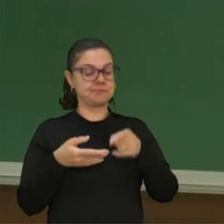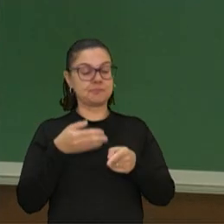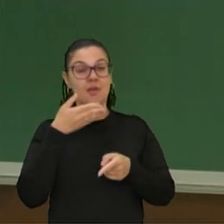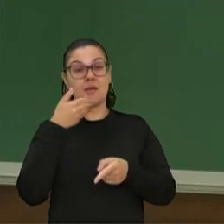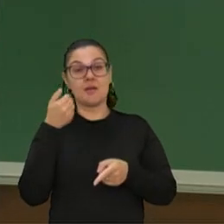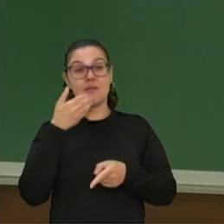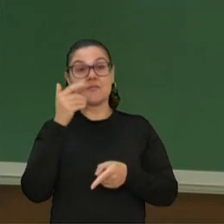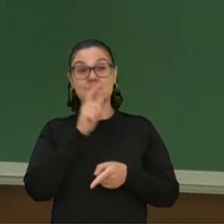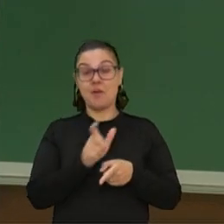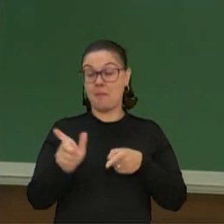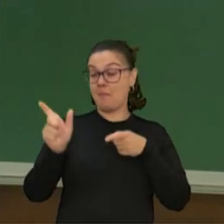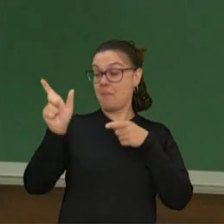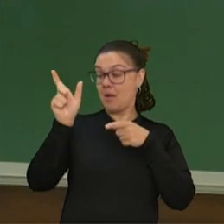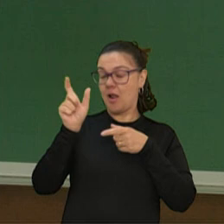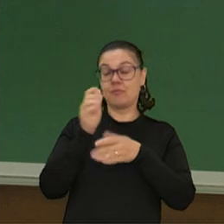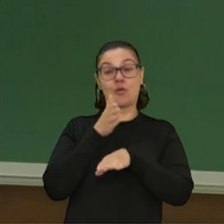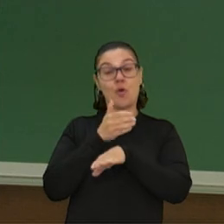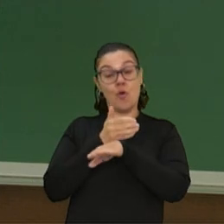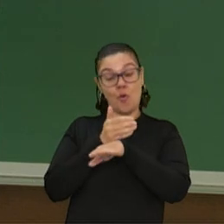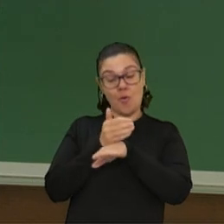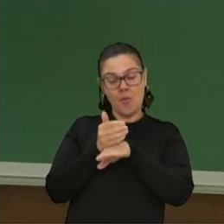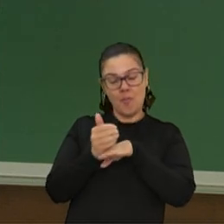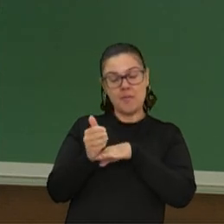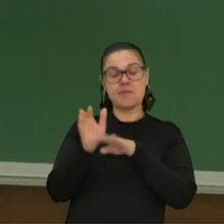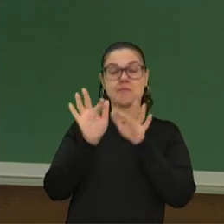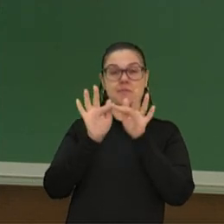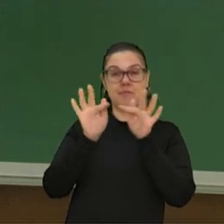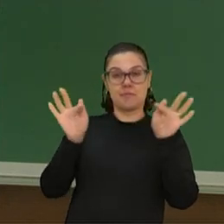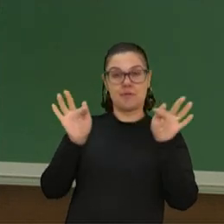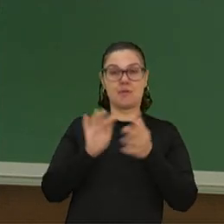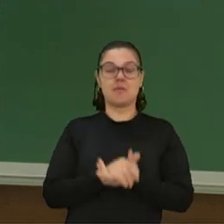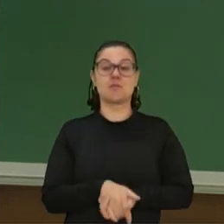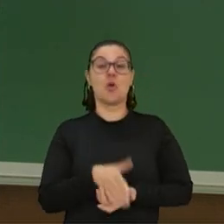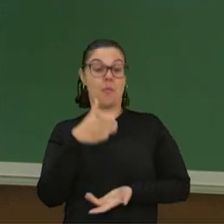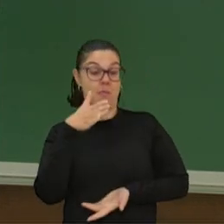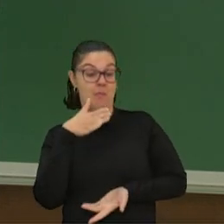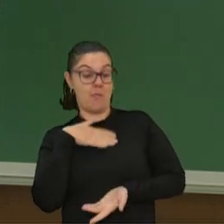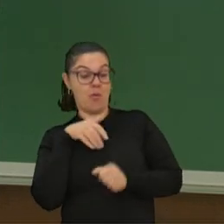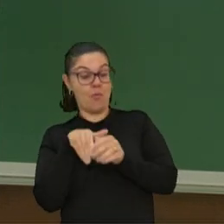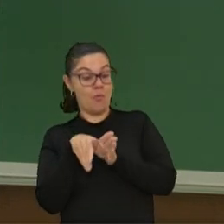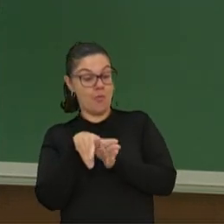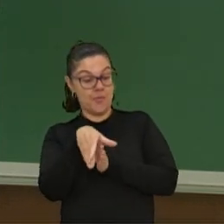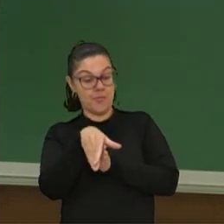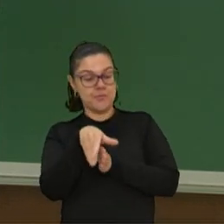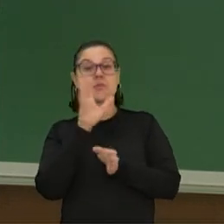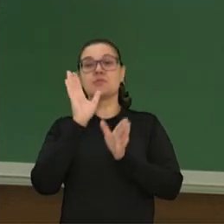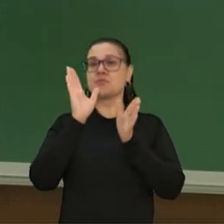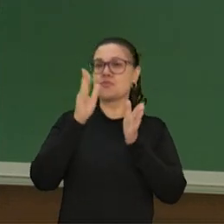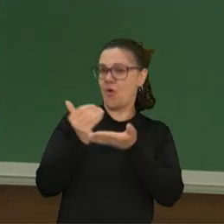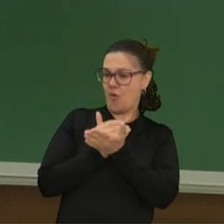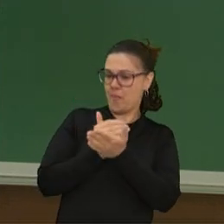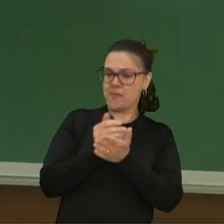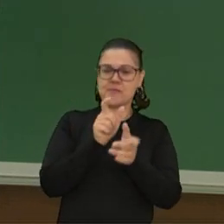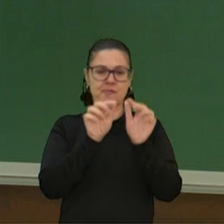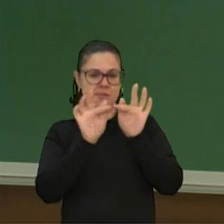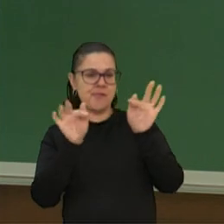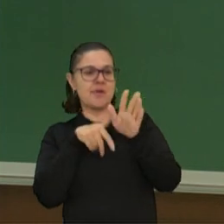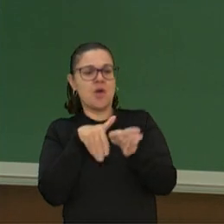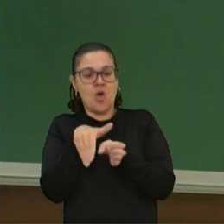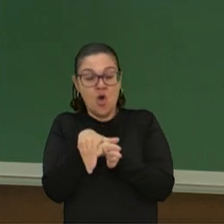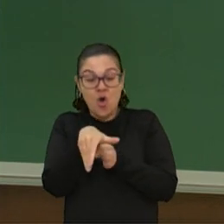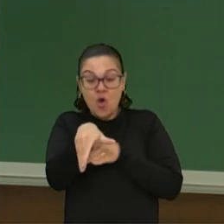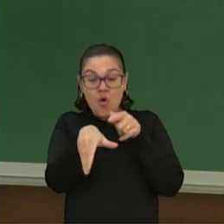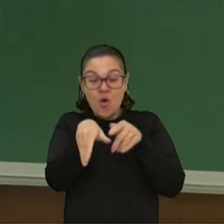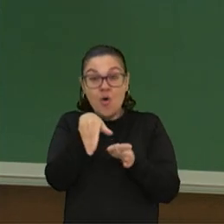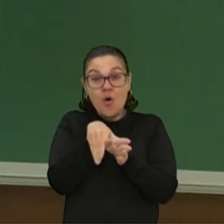porque a gente tem lá no começo da frase my advice, o meu conselho. Se ele já começa a frase dizendo que